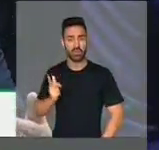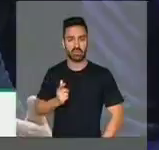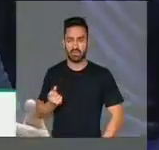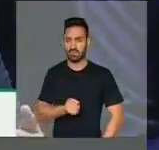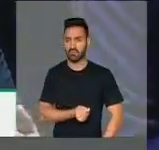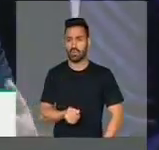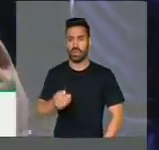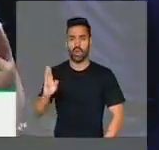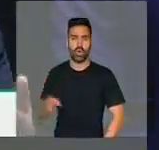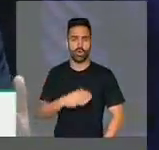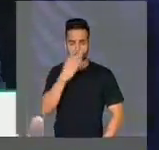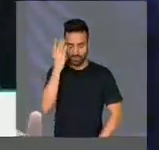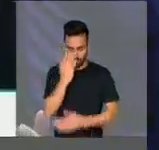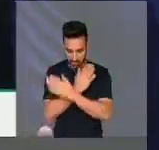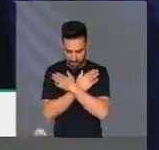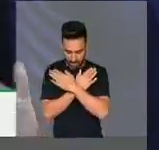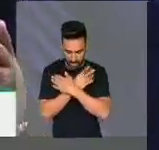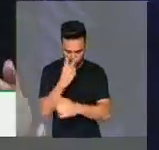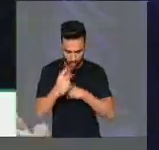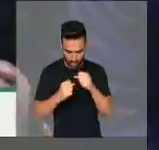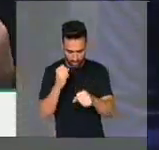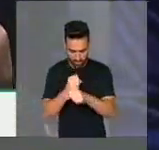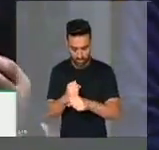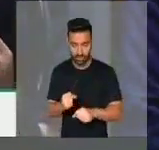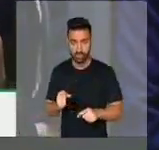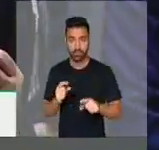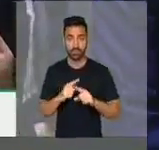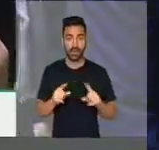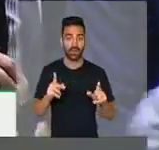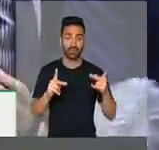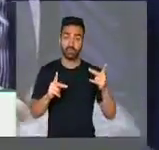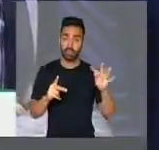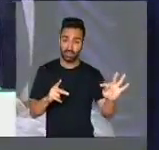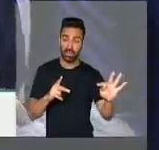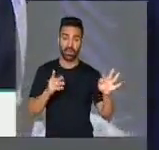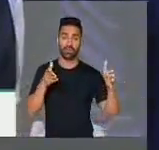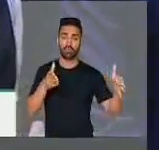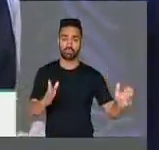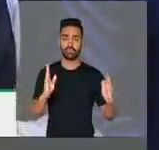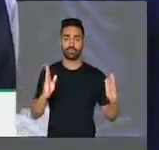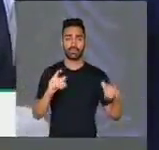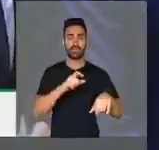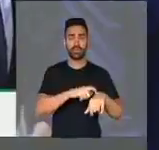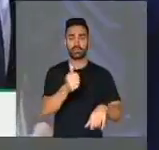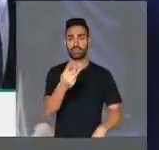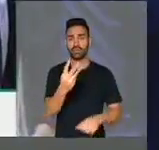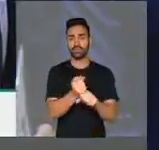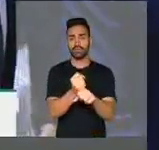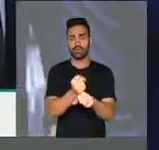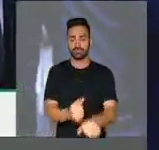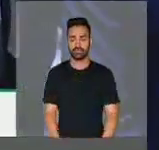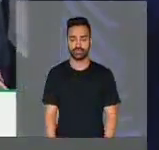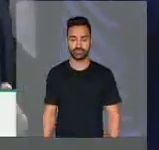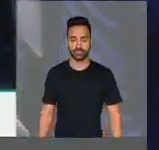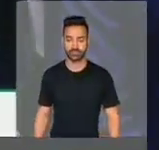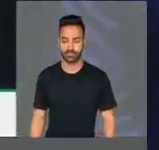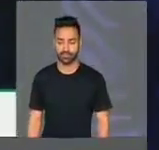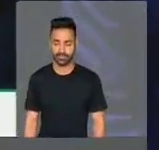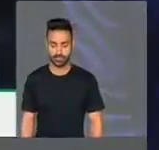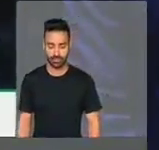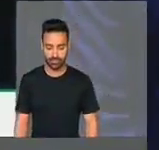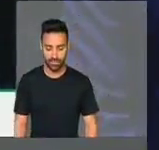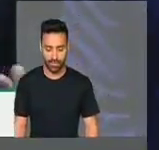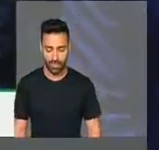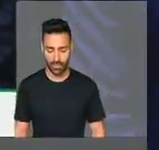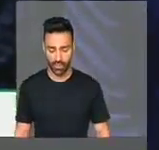de desempregados nesses 2 anos, mas eles estiveram há 13 anos no poder. Quer dizer, esse tipo de discurso que não pode